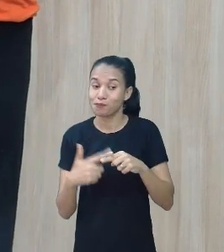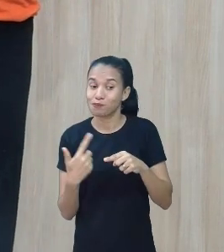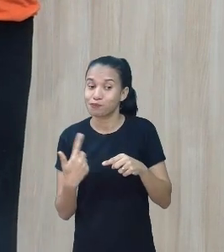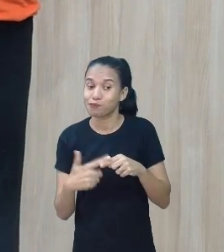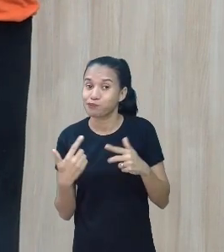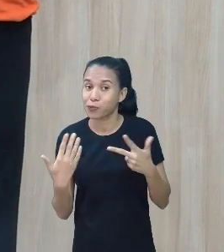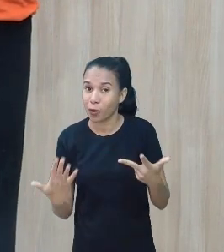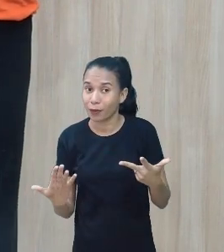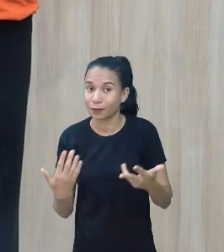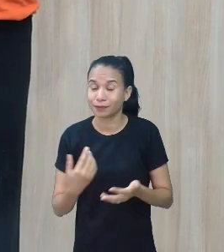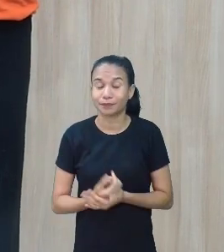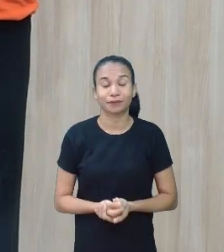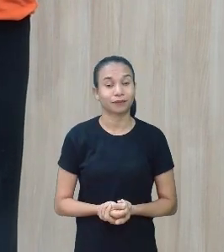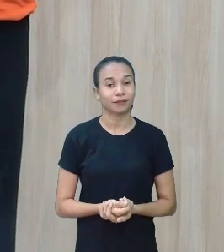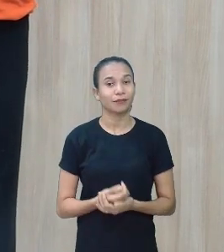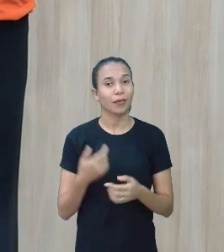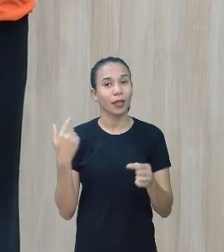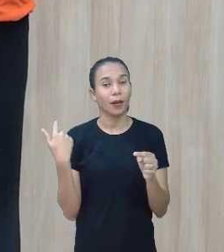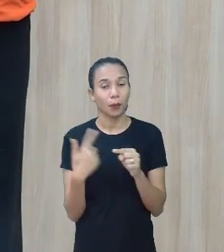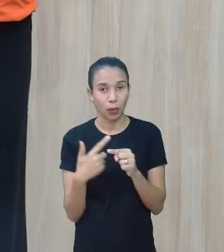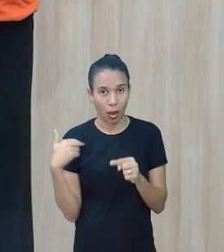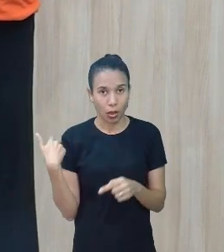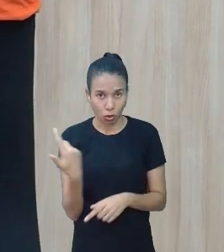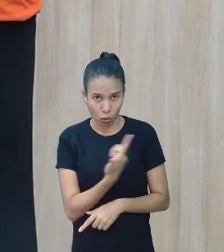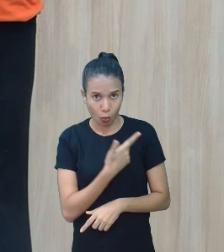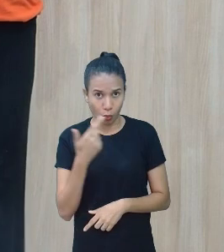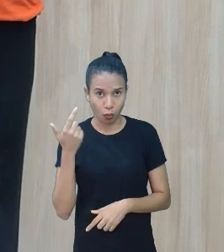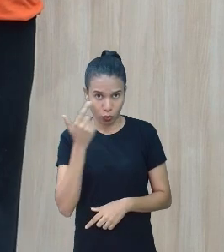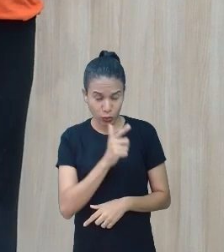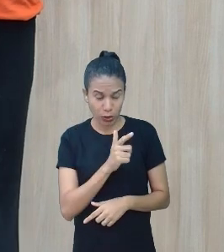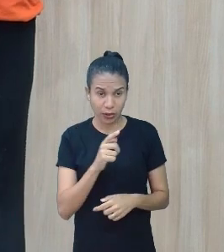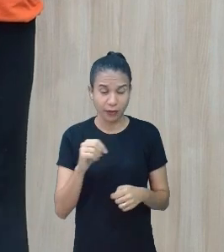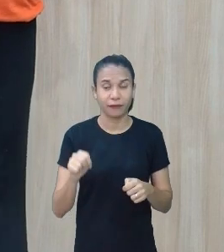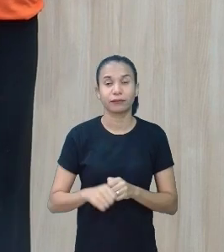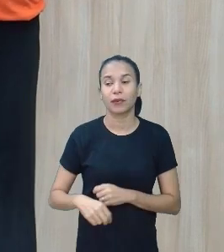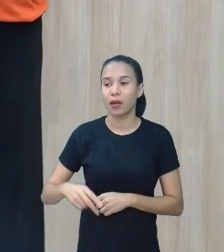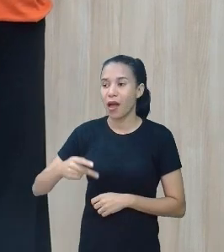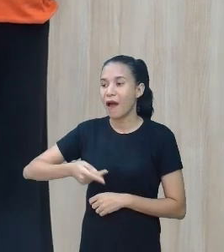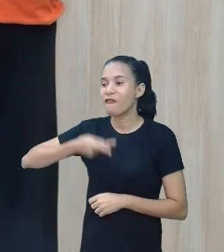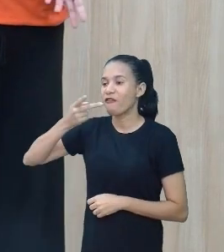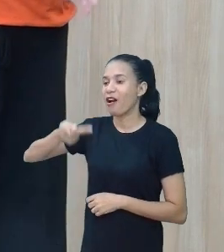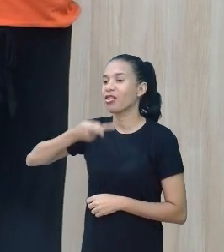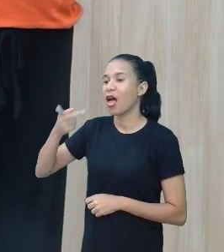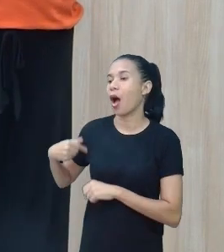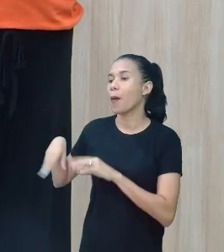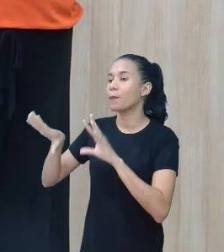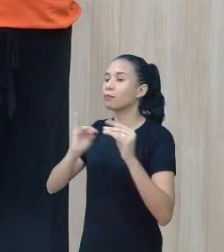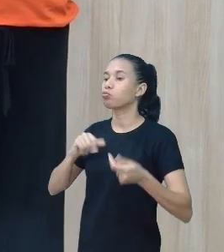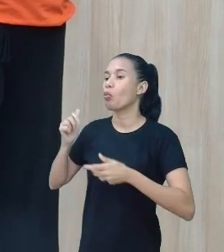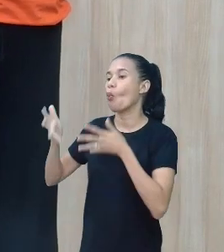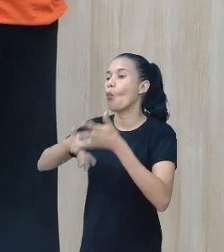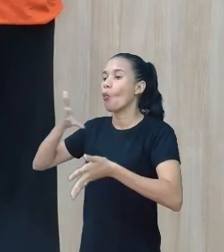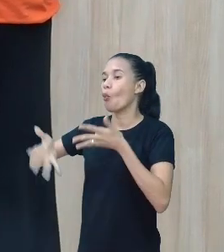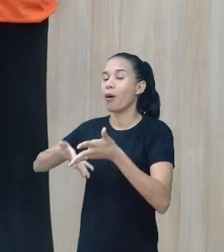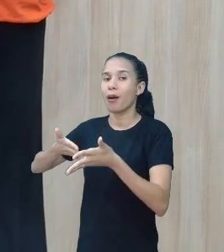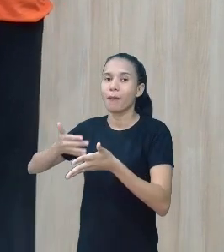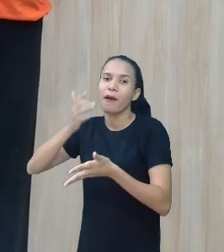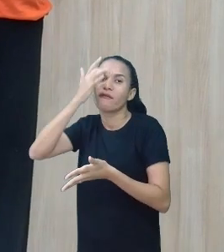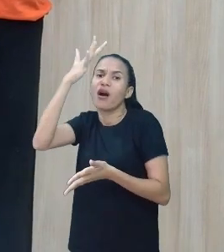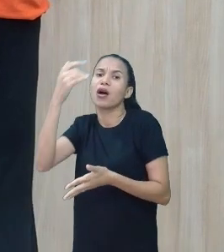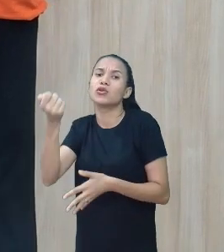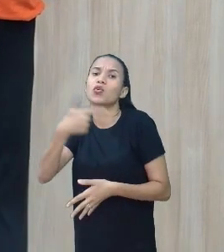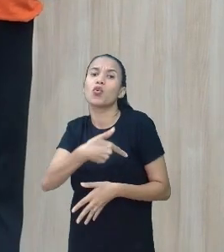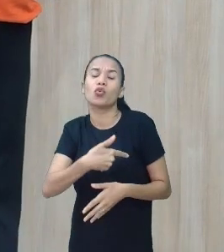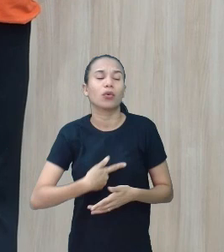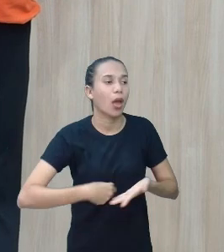temida? Porque, gente, para a gente falar é muito mais tranquilo do que para a gente escrever.